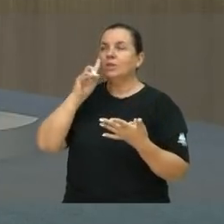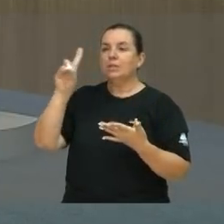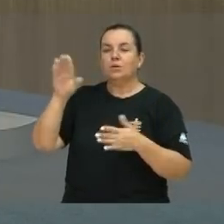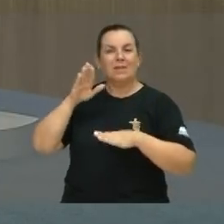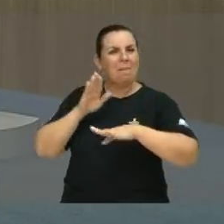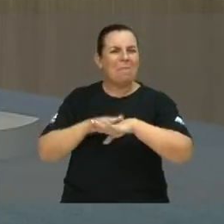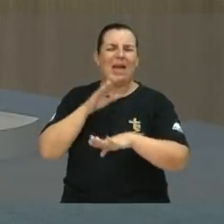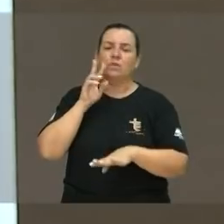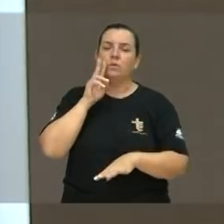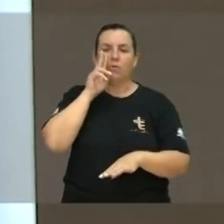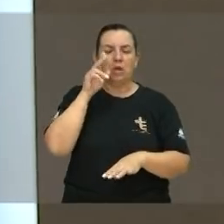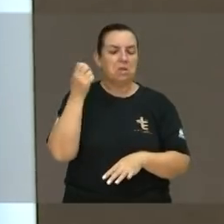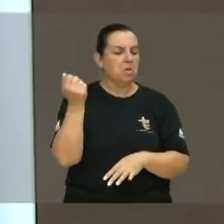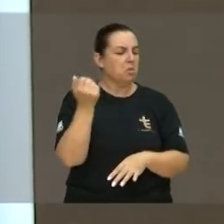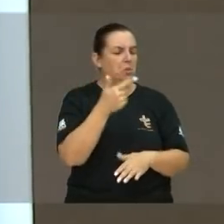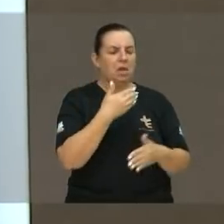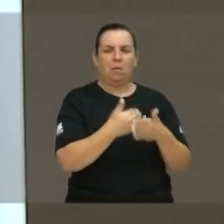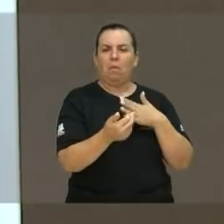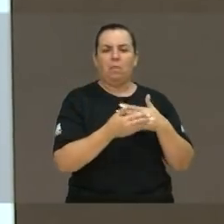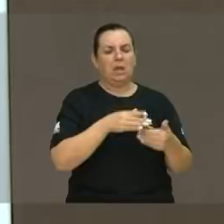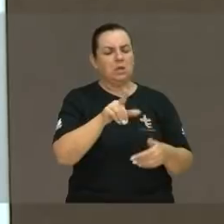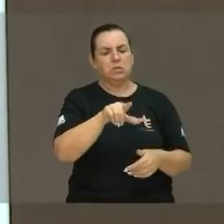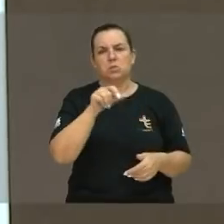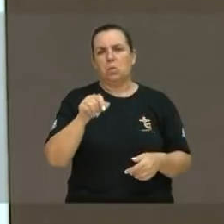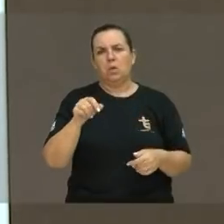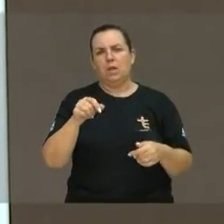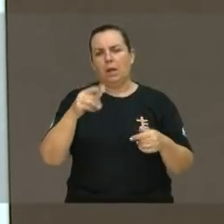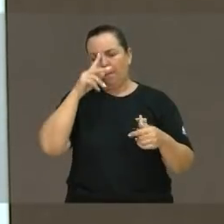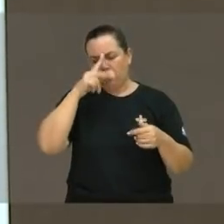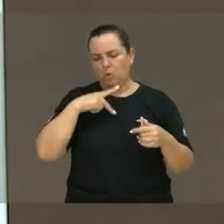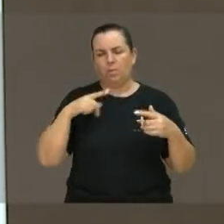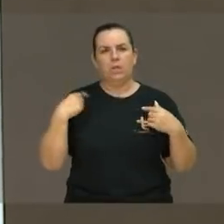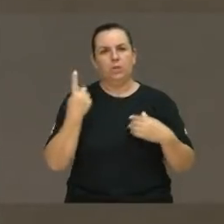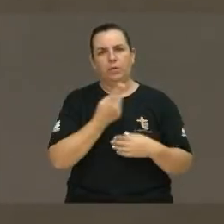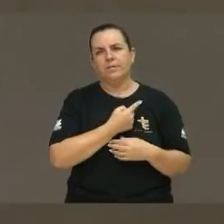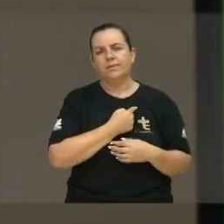mais forte do que qualquer escolha humana